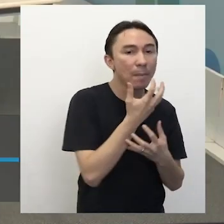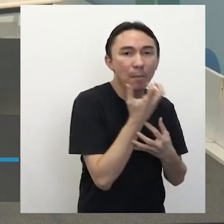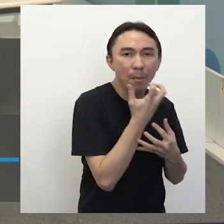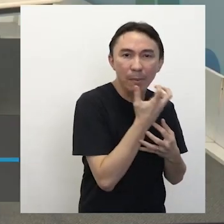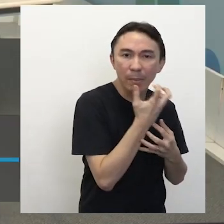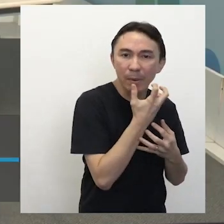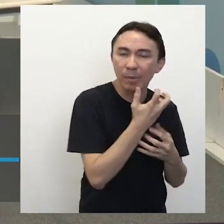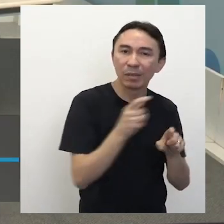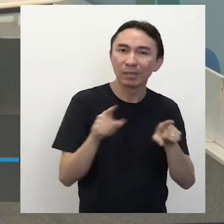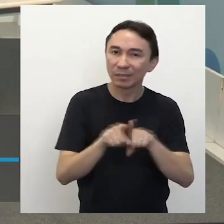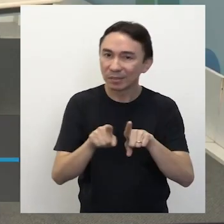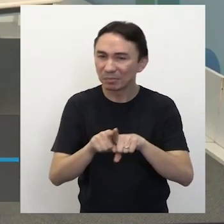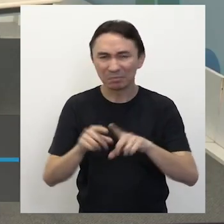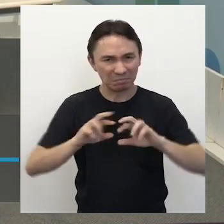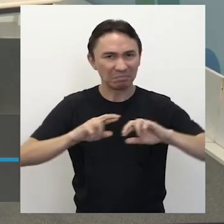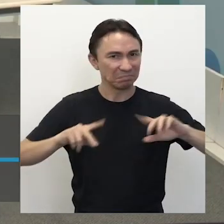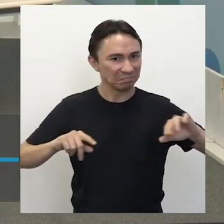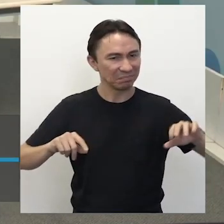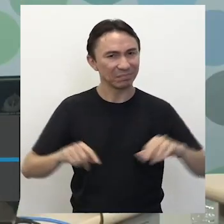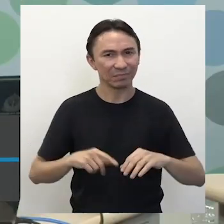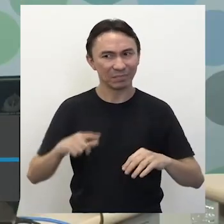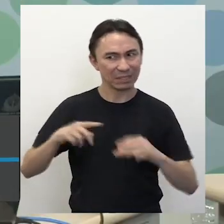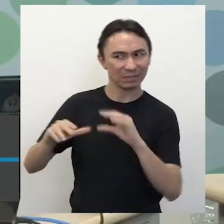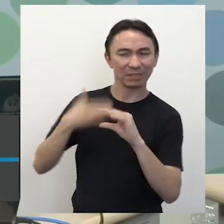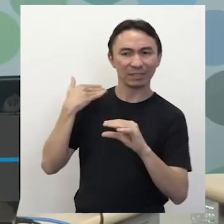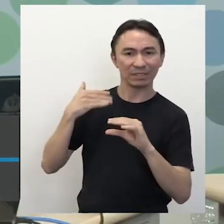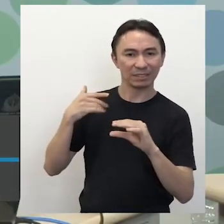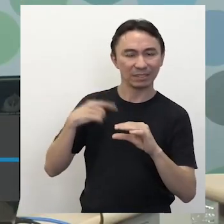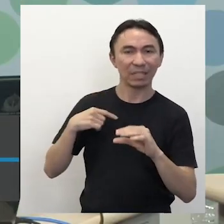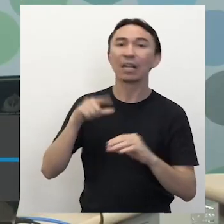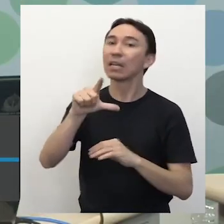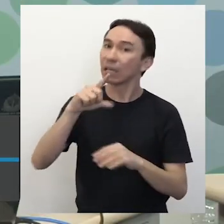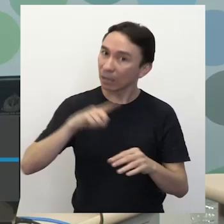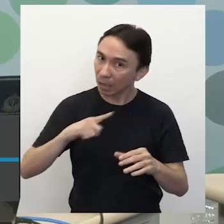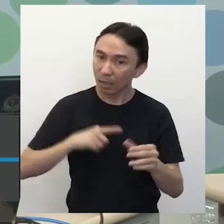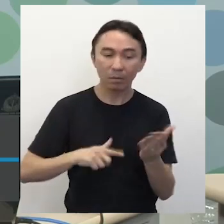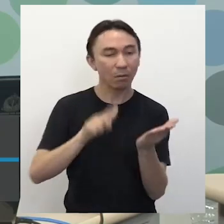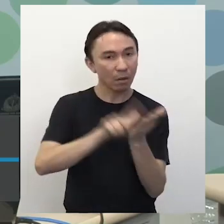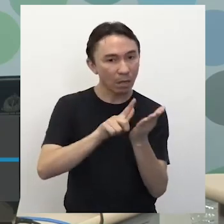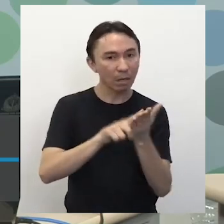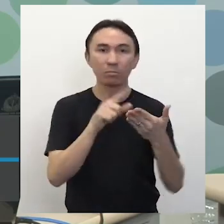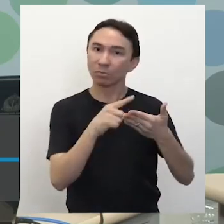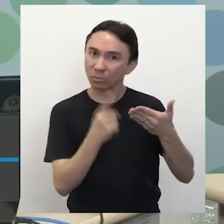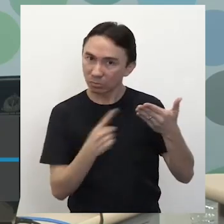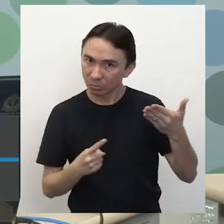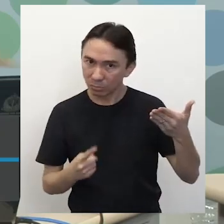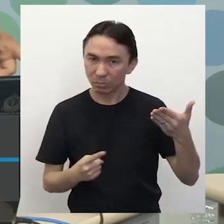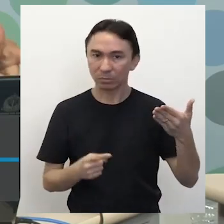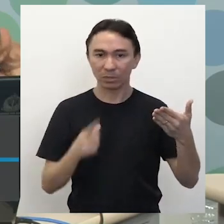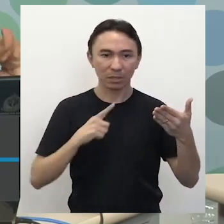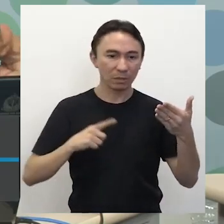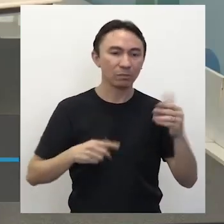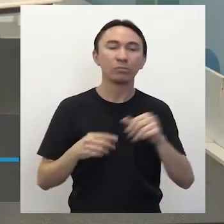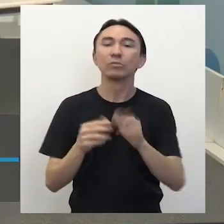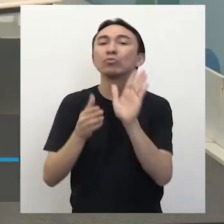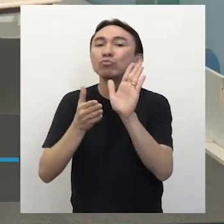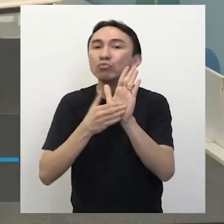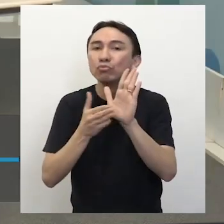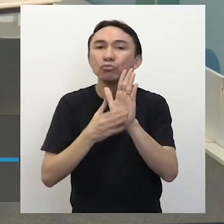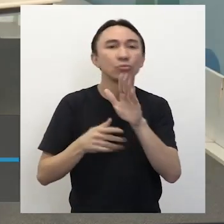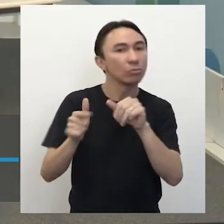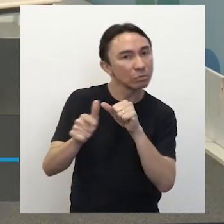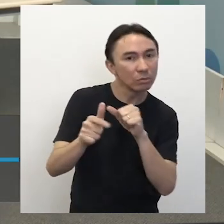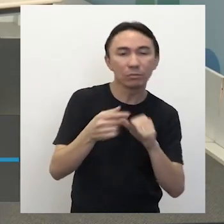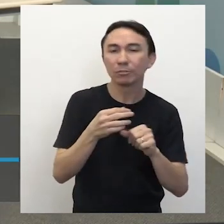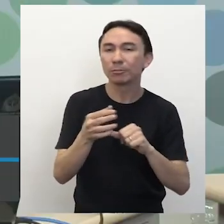Estou ansioso para isso. Tá lá no caderno do aluno, quando vocês receberem, já tem essa sugestão de atividade. Já viram aqui nossas explicações? Já estou